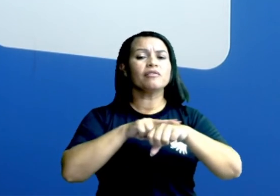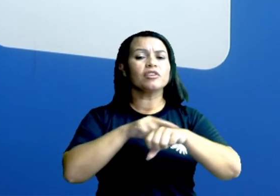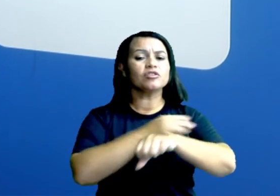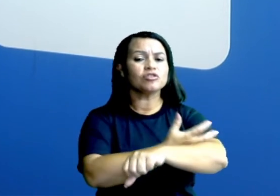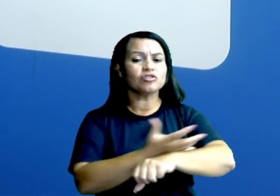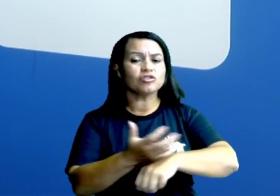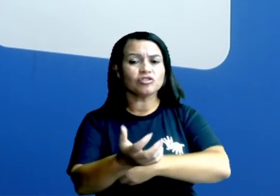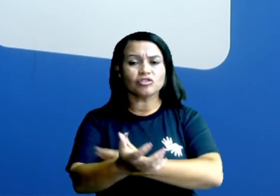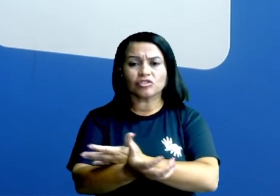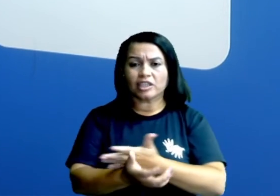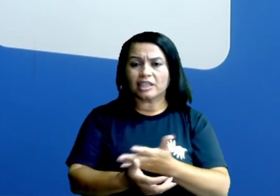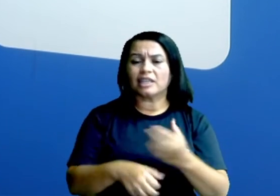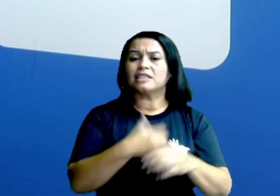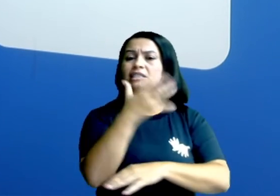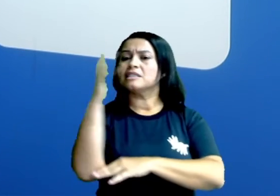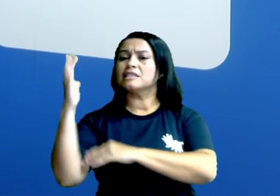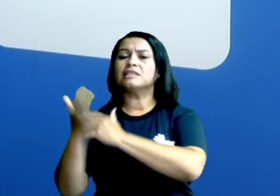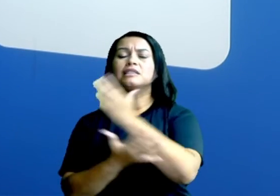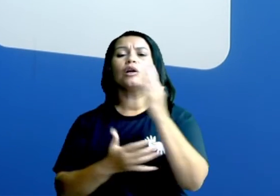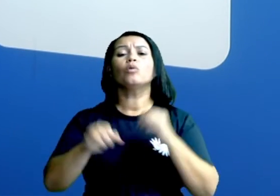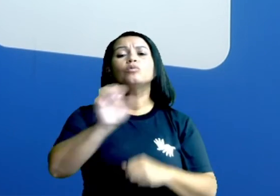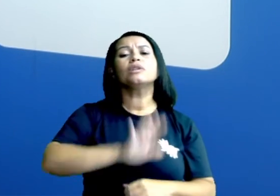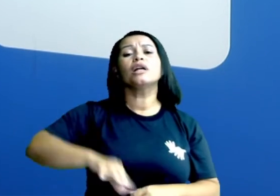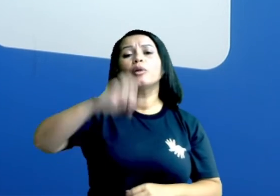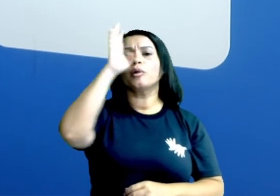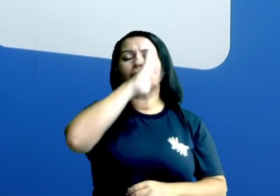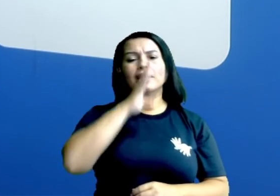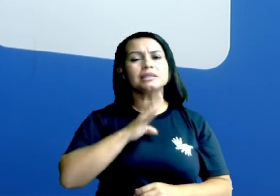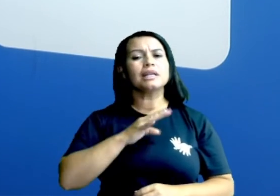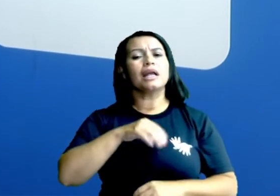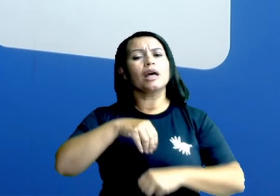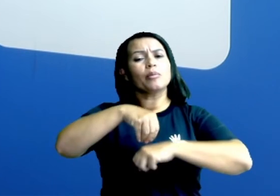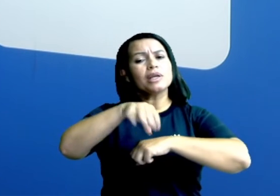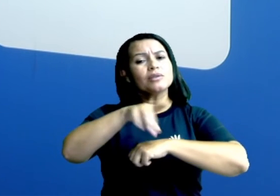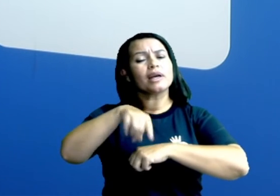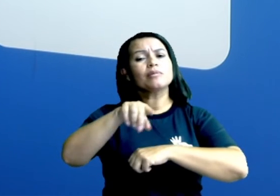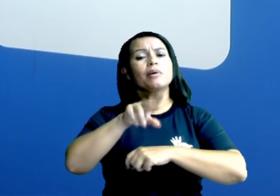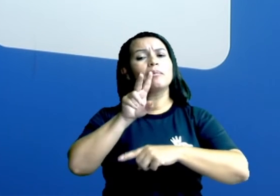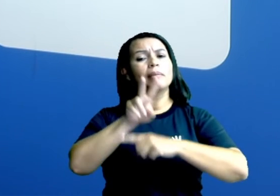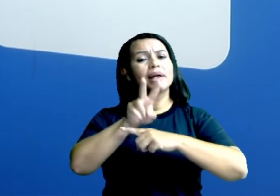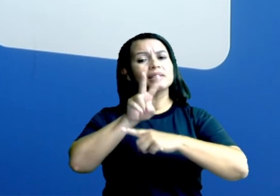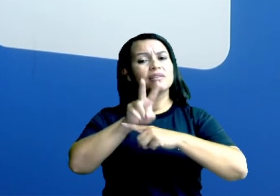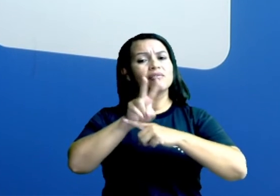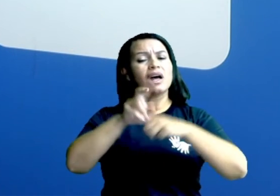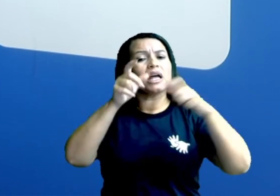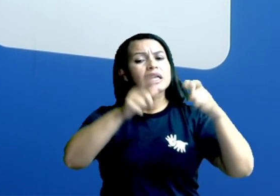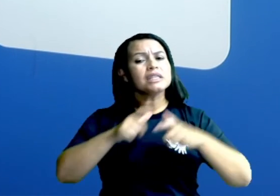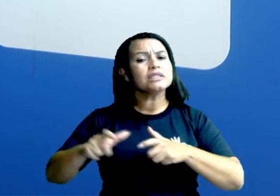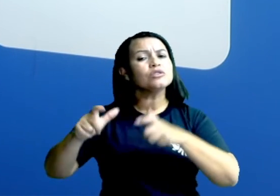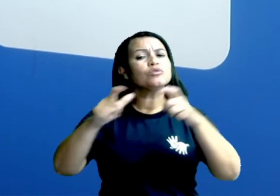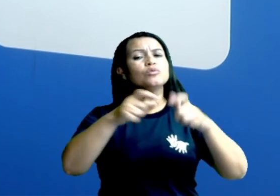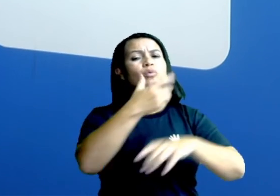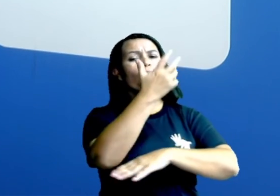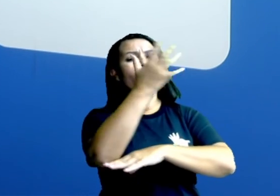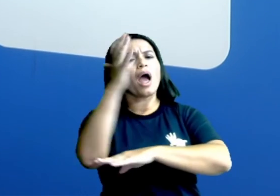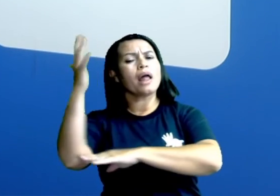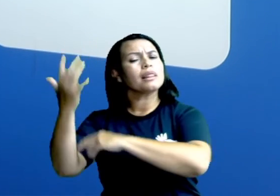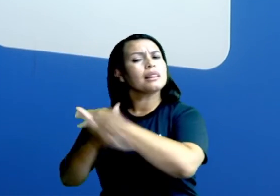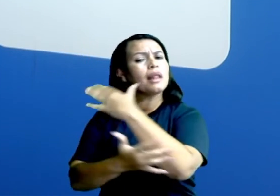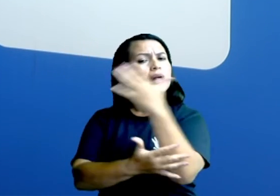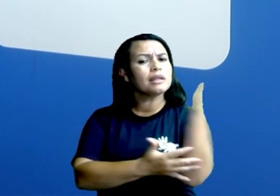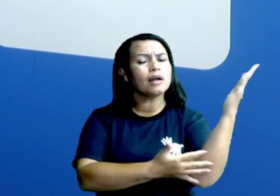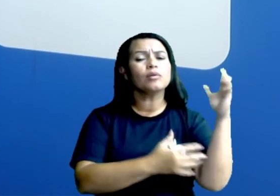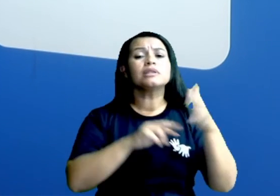brasileiro. Eu, assim, deixo o recado para vocês, tá? Pensar que preservar esses domínios vegetais implica dizer a